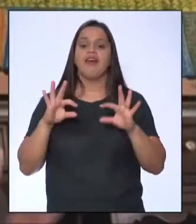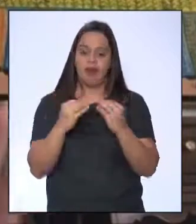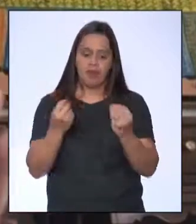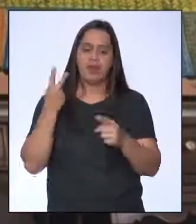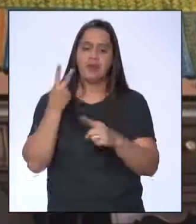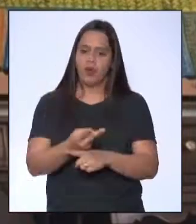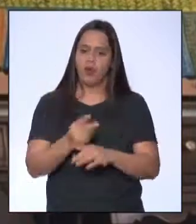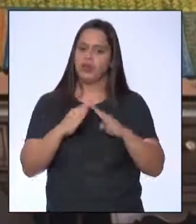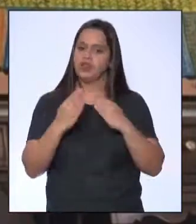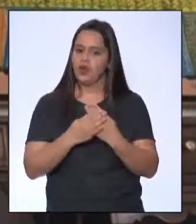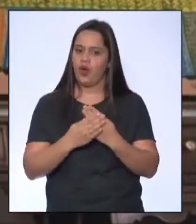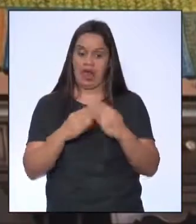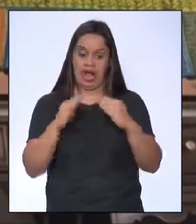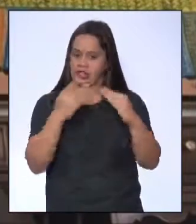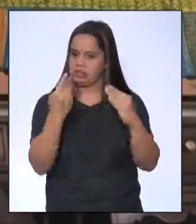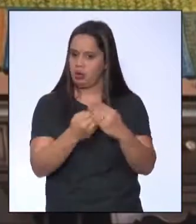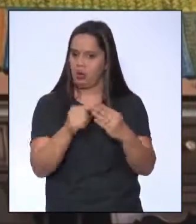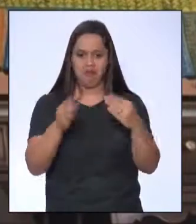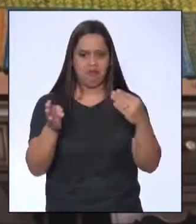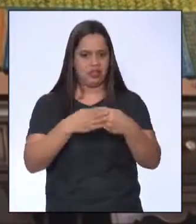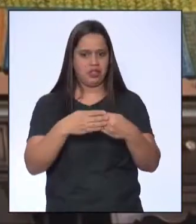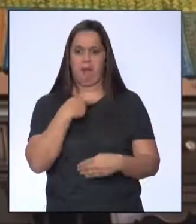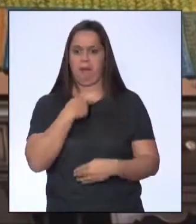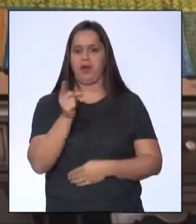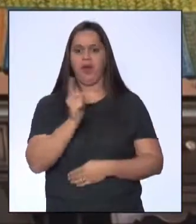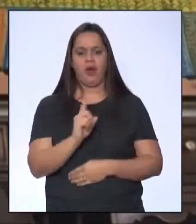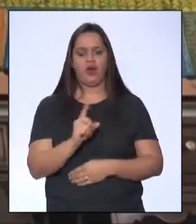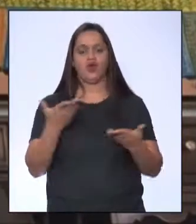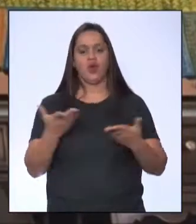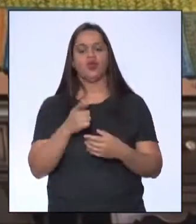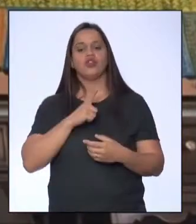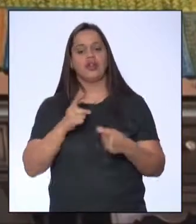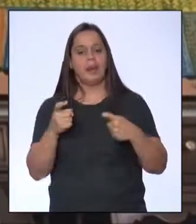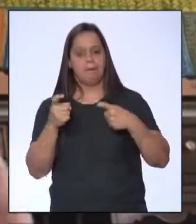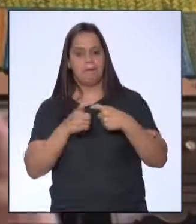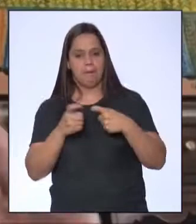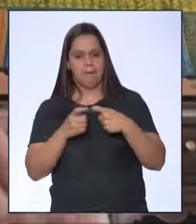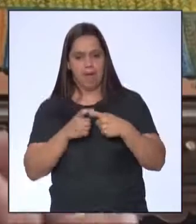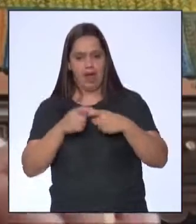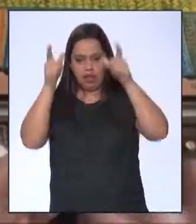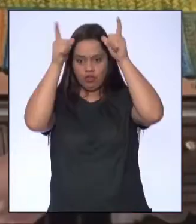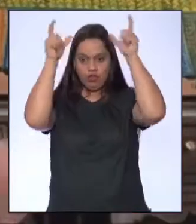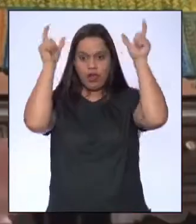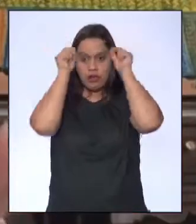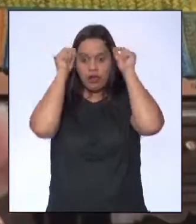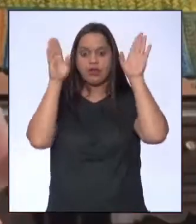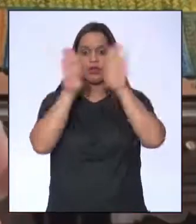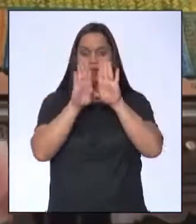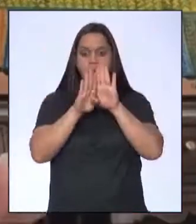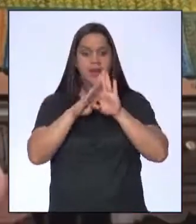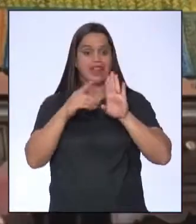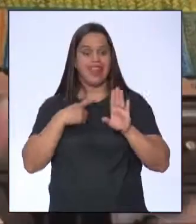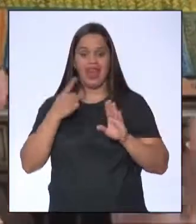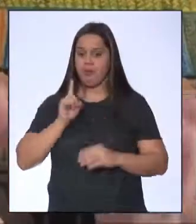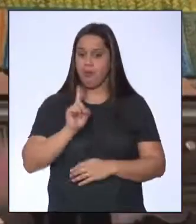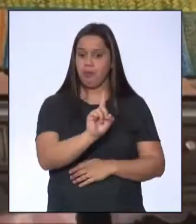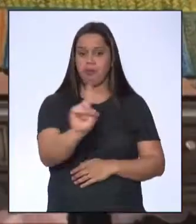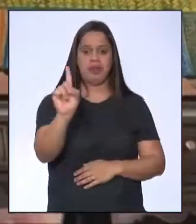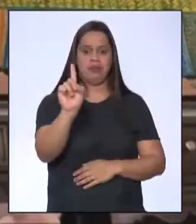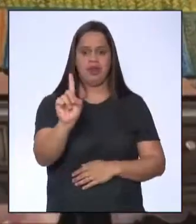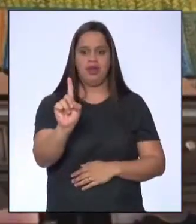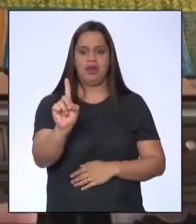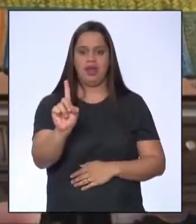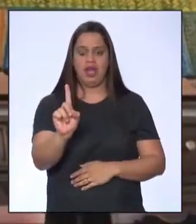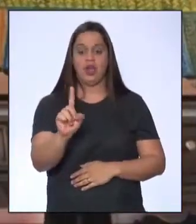Não. Nós temos hoje médicos e enfermeiros na linha de frente, inclusive